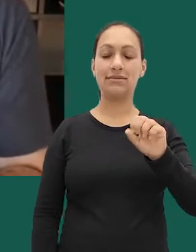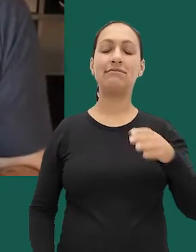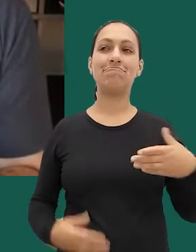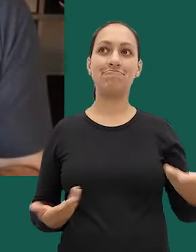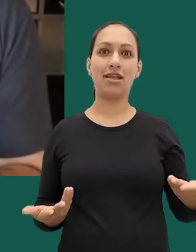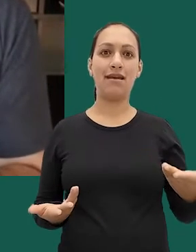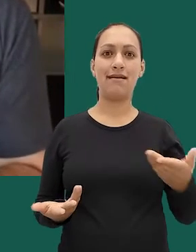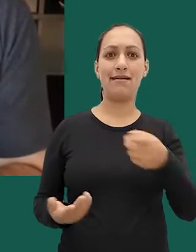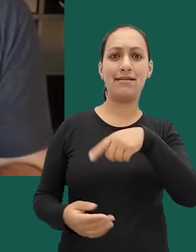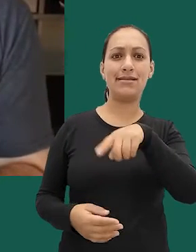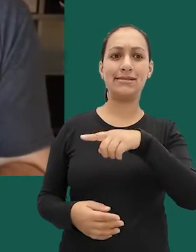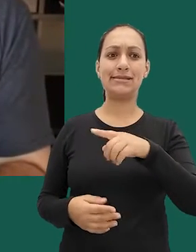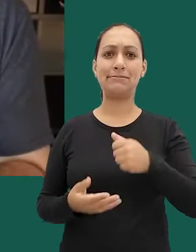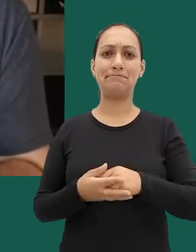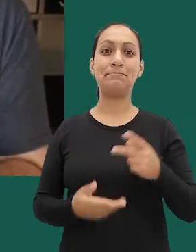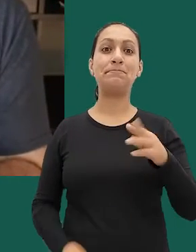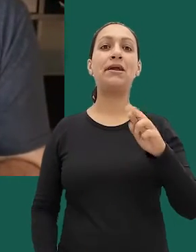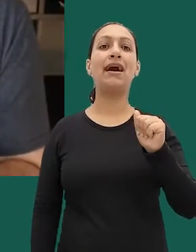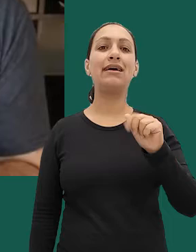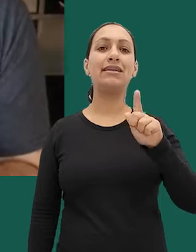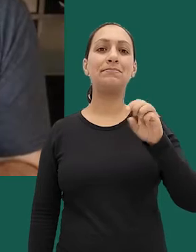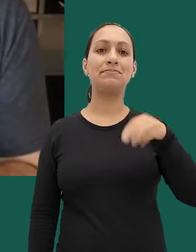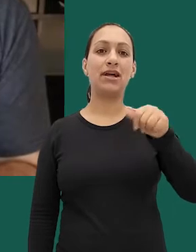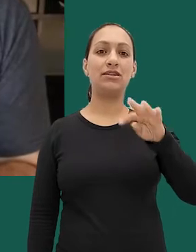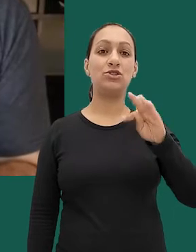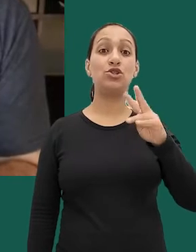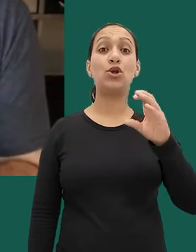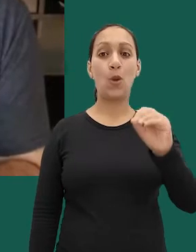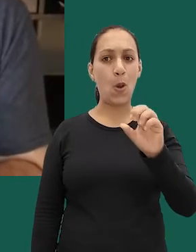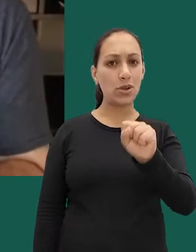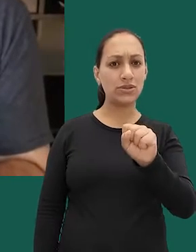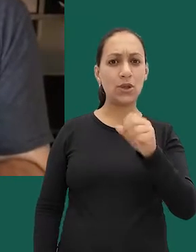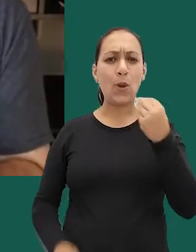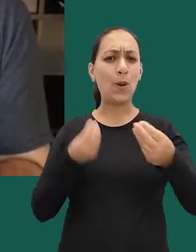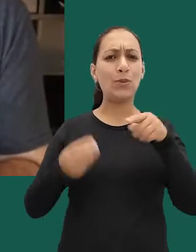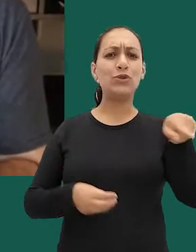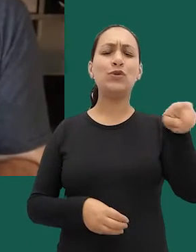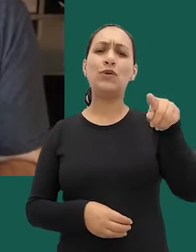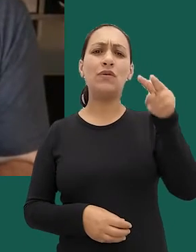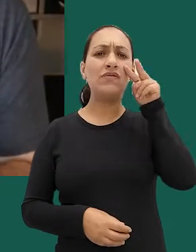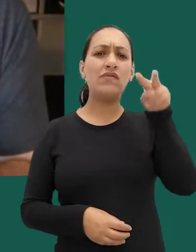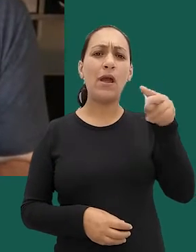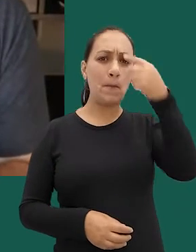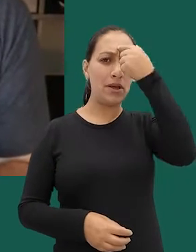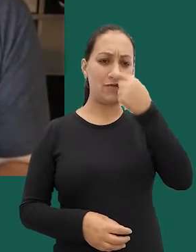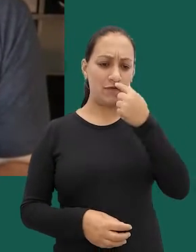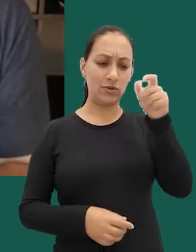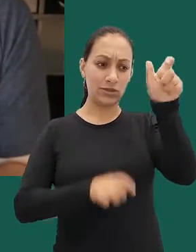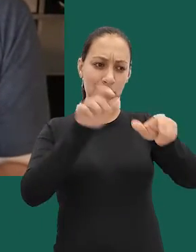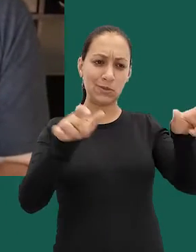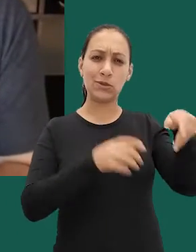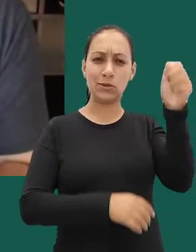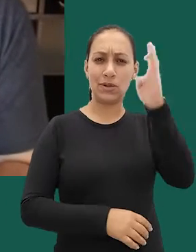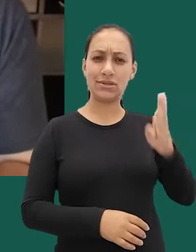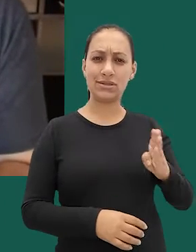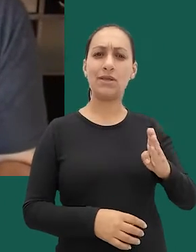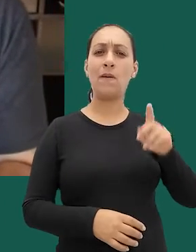straightforward, talvez? Como é que tu enxerga esse perfil do brasileiro, assim? Isso é um diferencial competitivo, essa questão